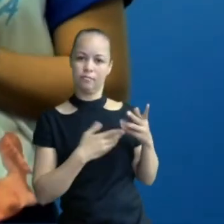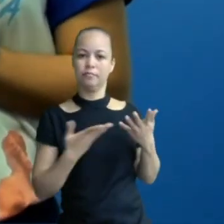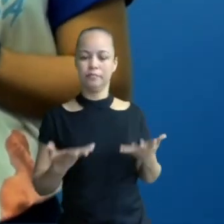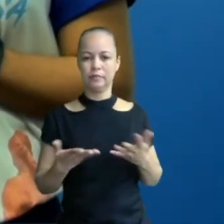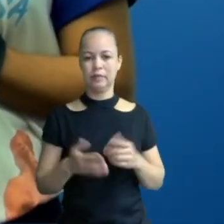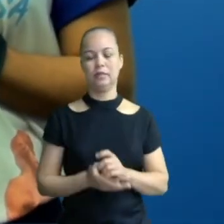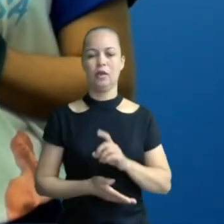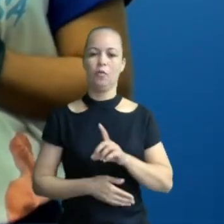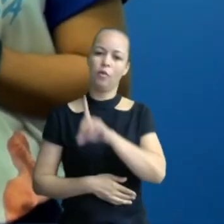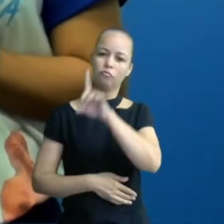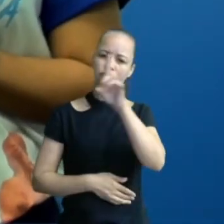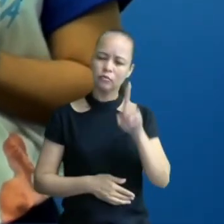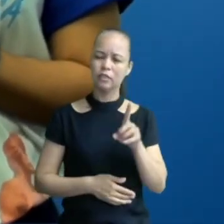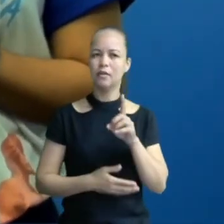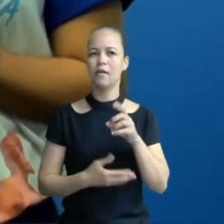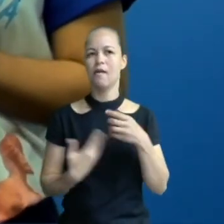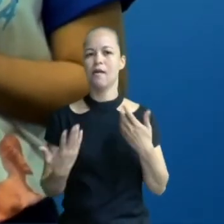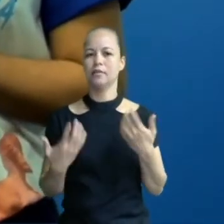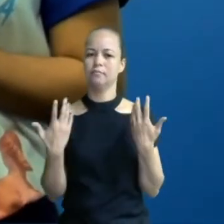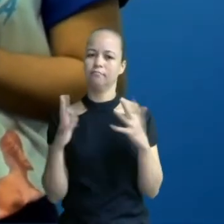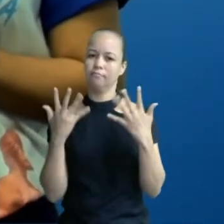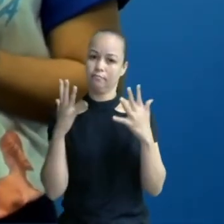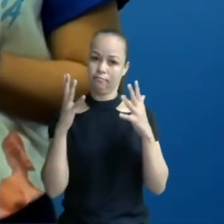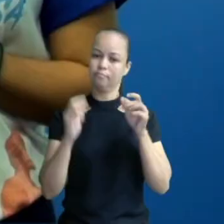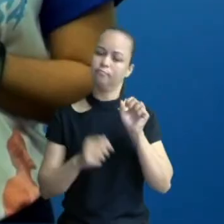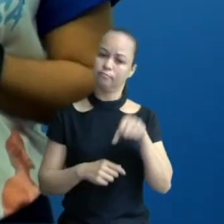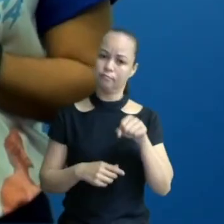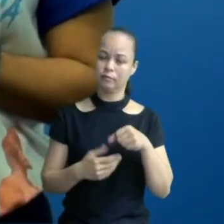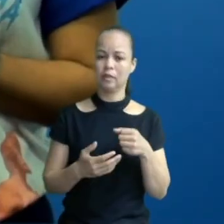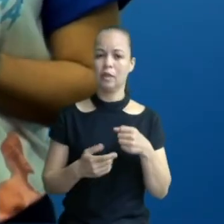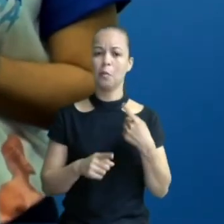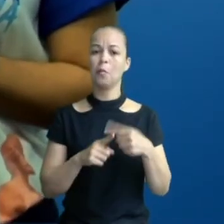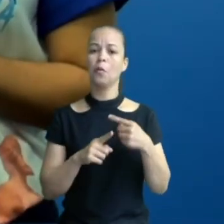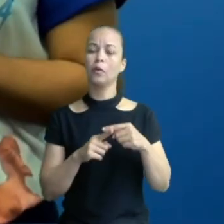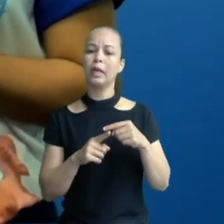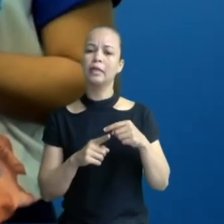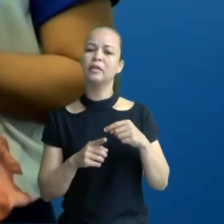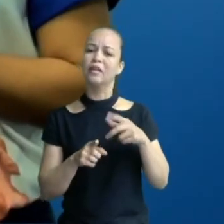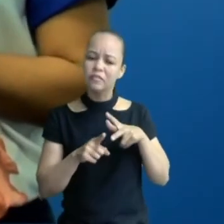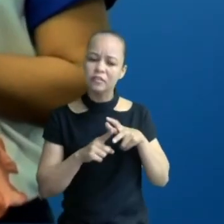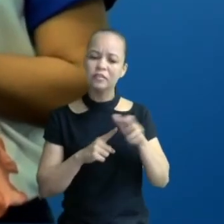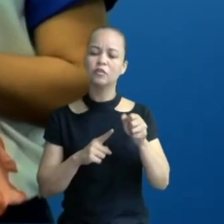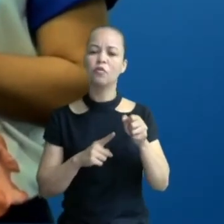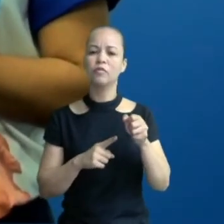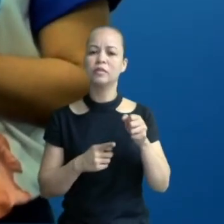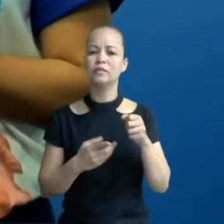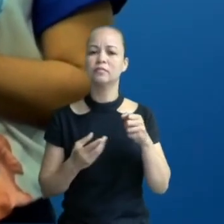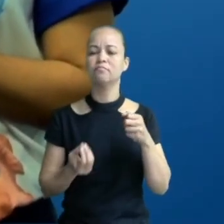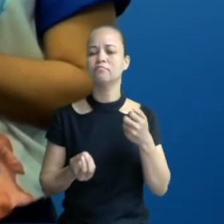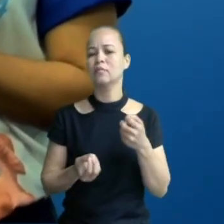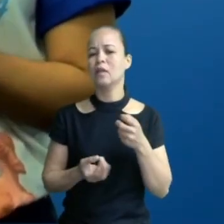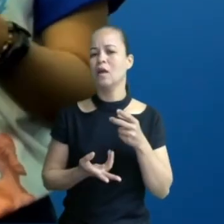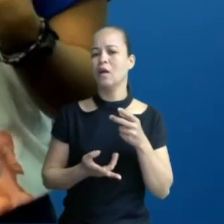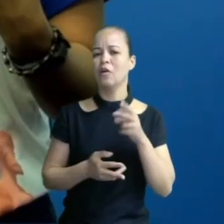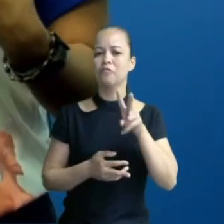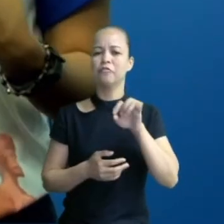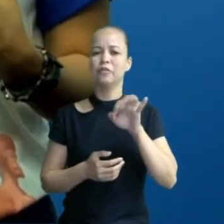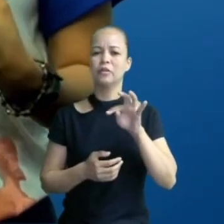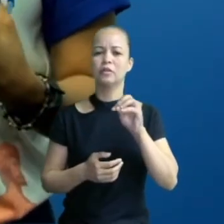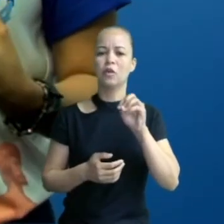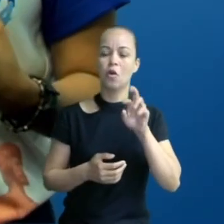ser celebrado sim, certo? Porque trouxe essa vitória, uma vitória, um fato